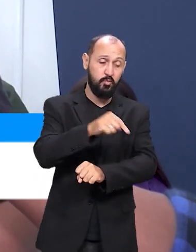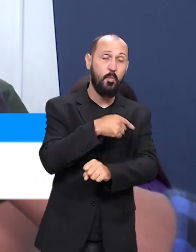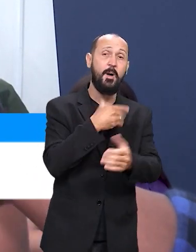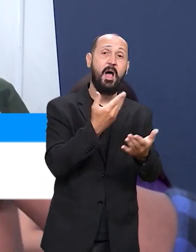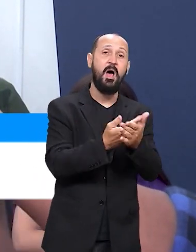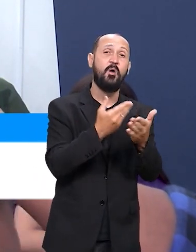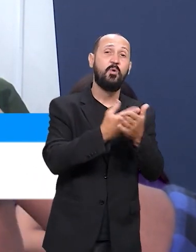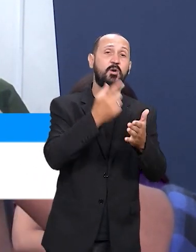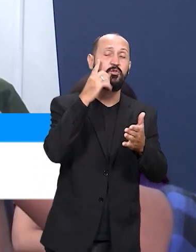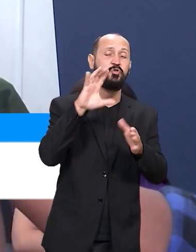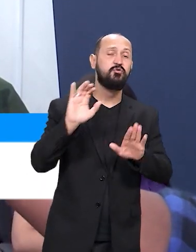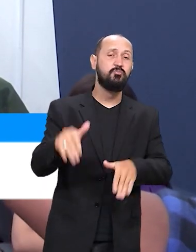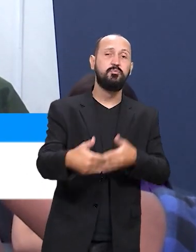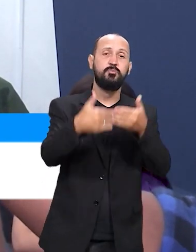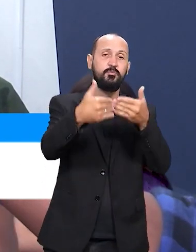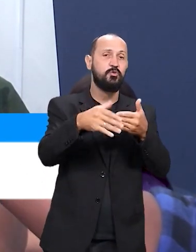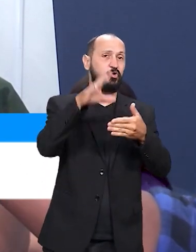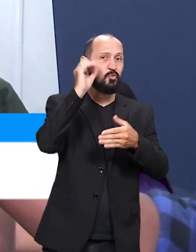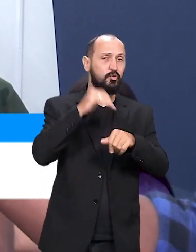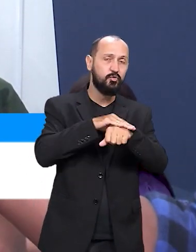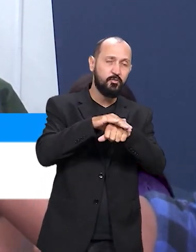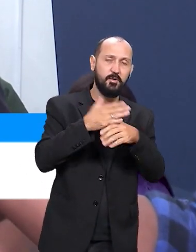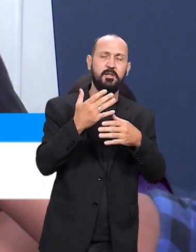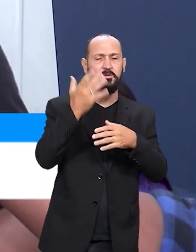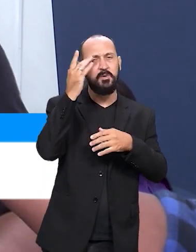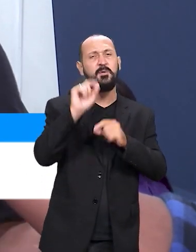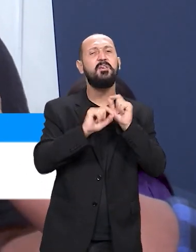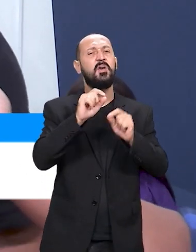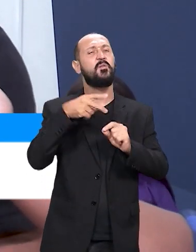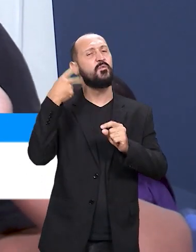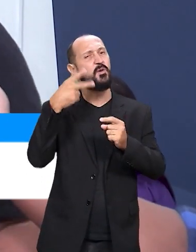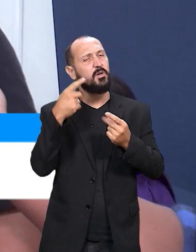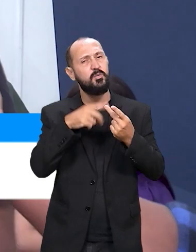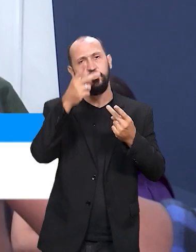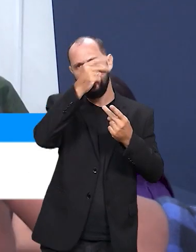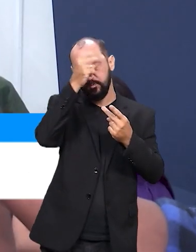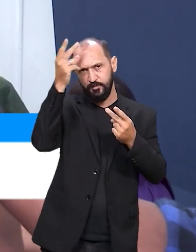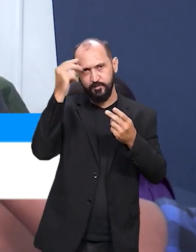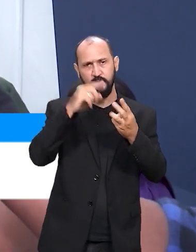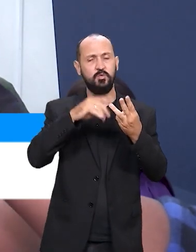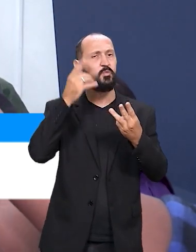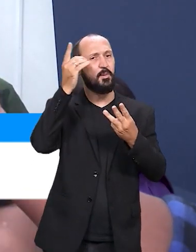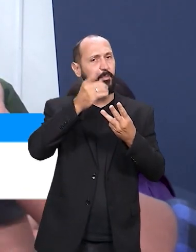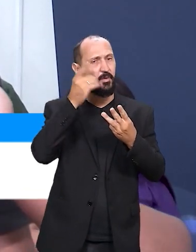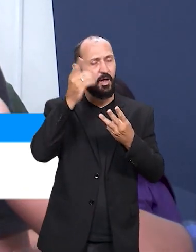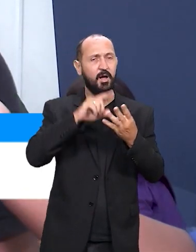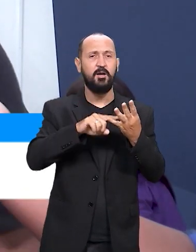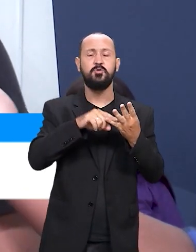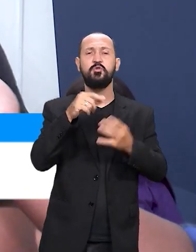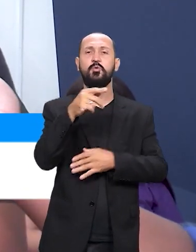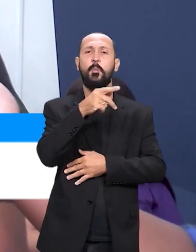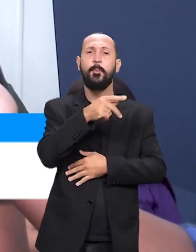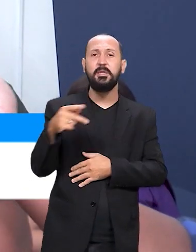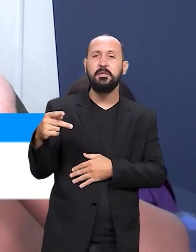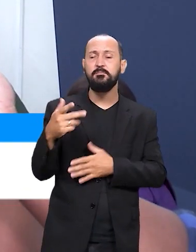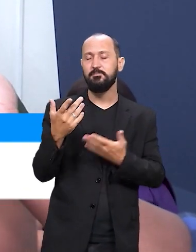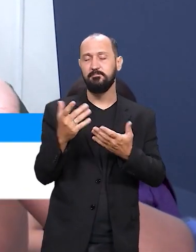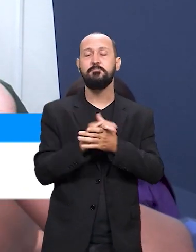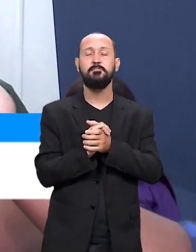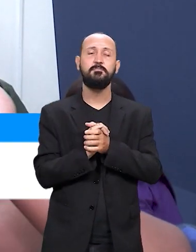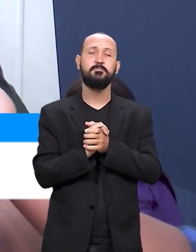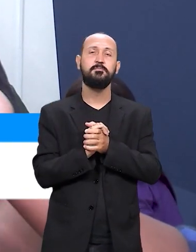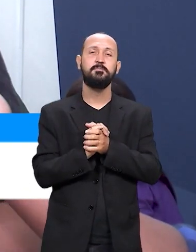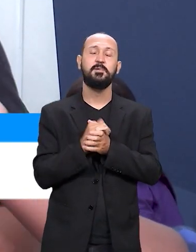gente sentiu necessidade, né, que tinha algumas crianças que não sabiam a função de um vereador, de um prefeito, de um deputado, de um presidente,